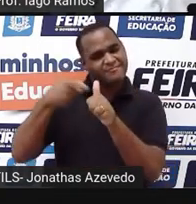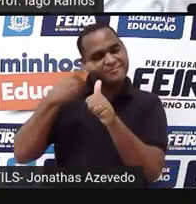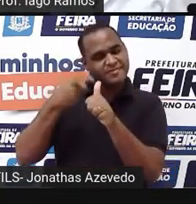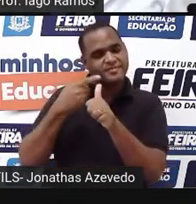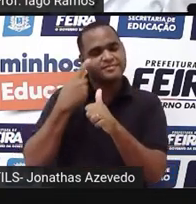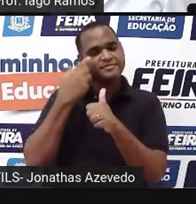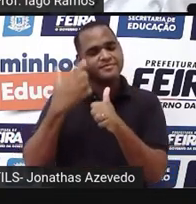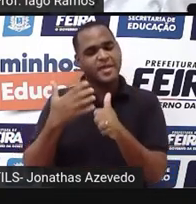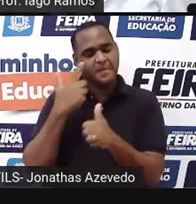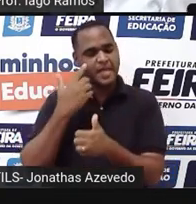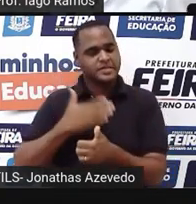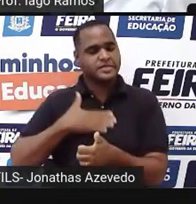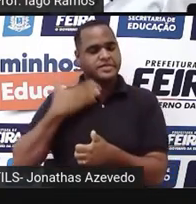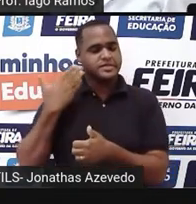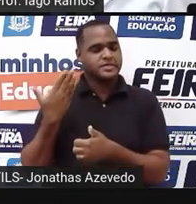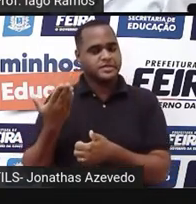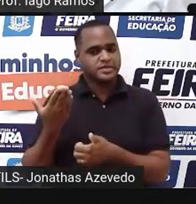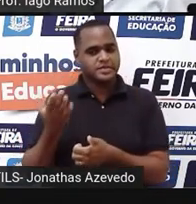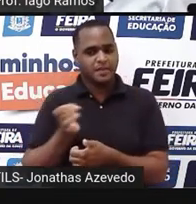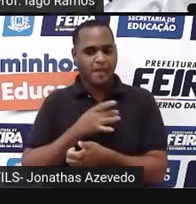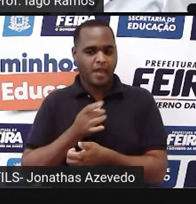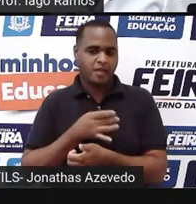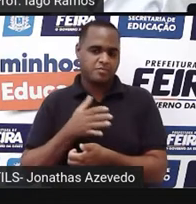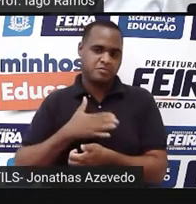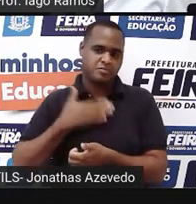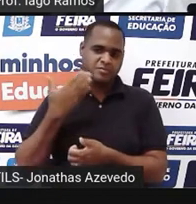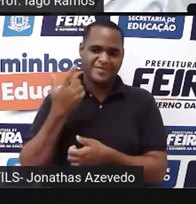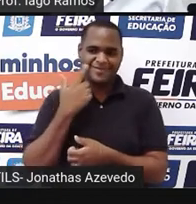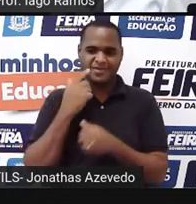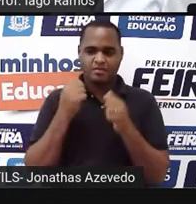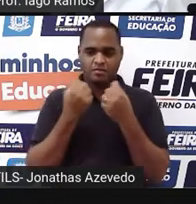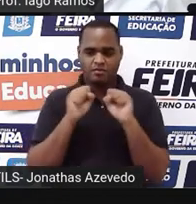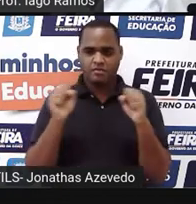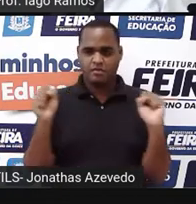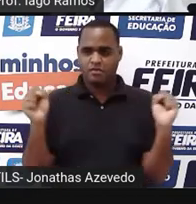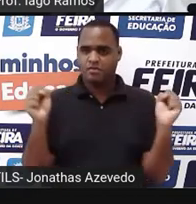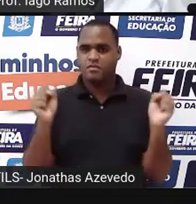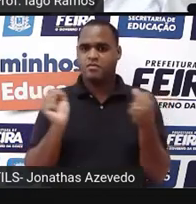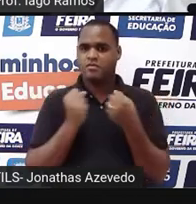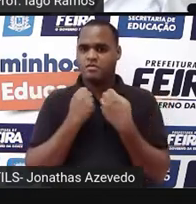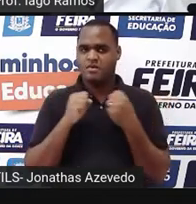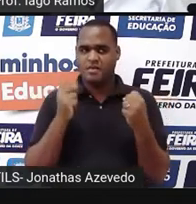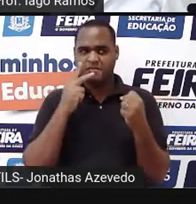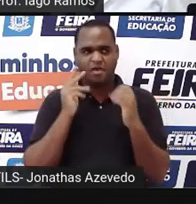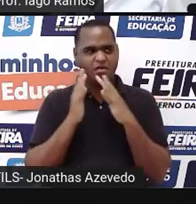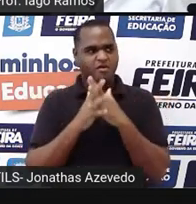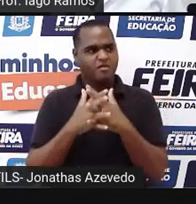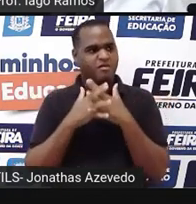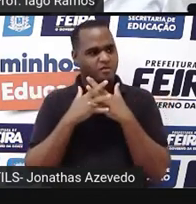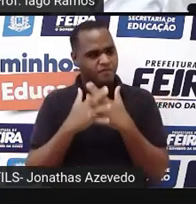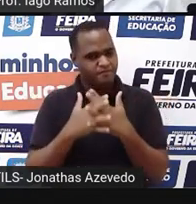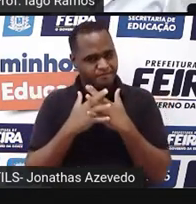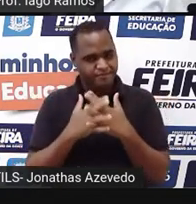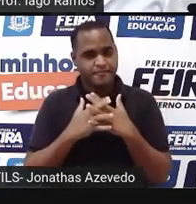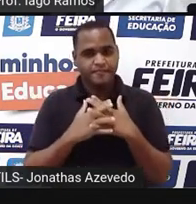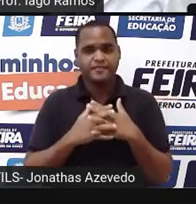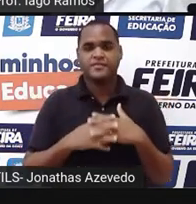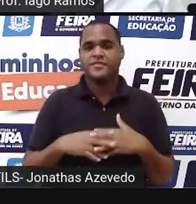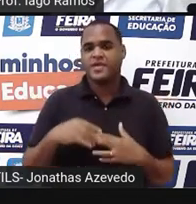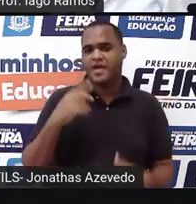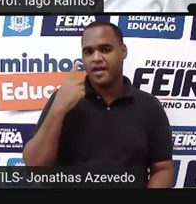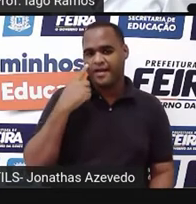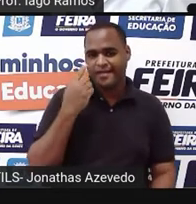vista, a gente toma um susto, né? Que coisa grande, que coisa complicada. Olha só,